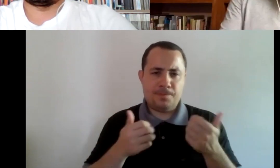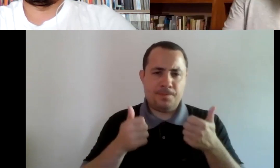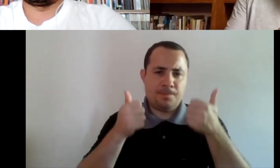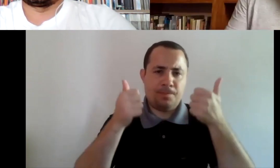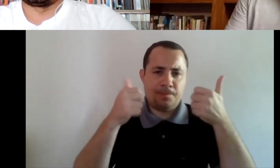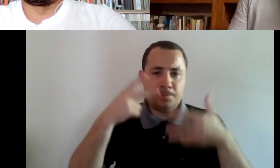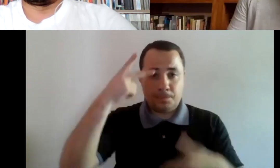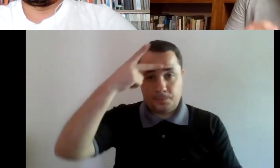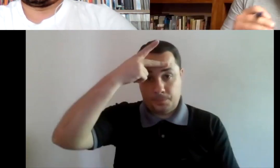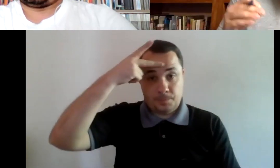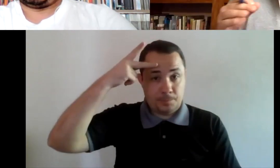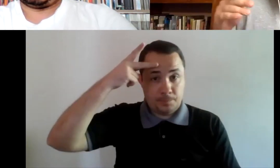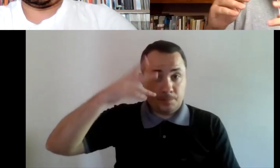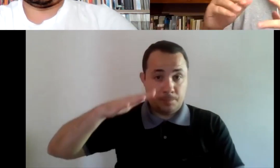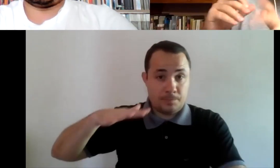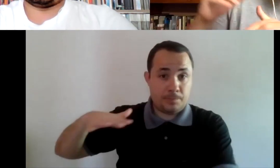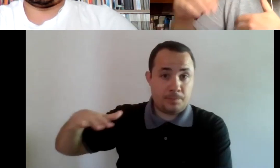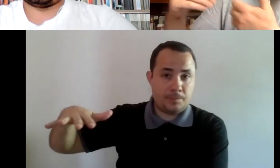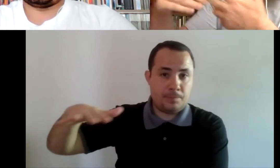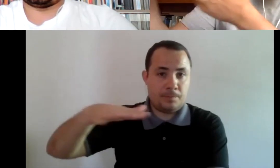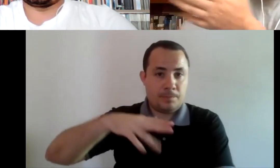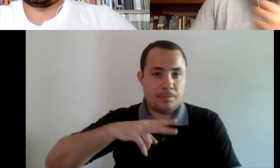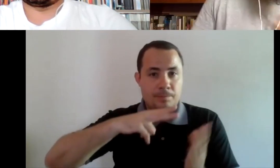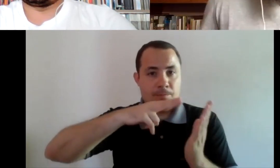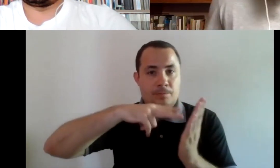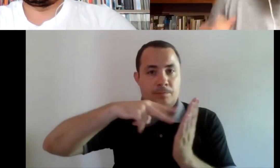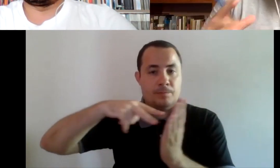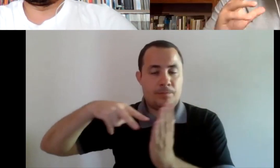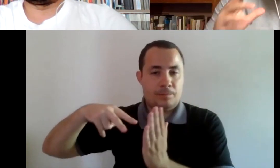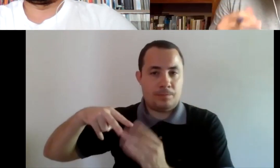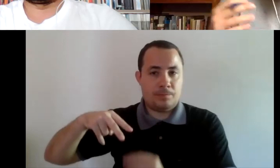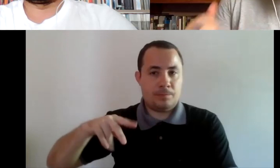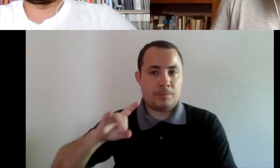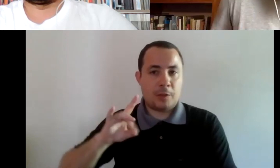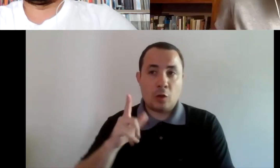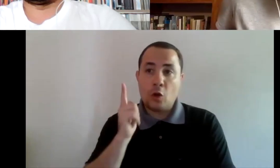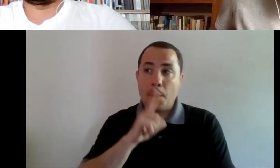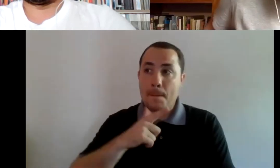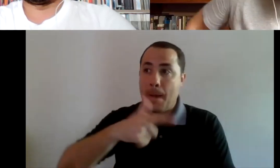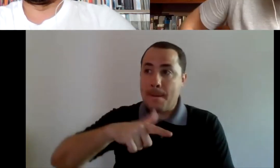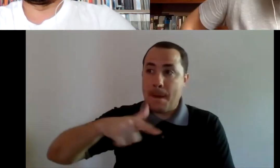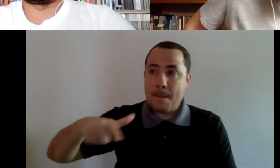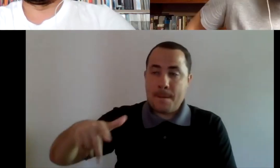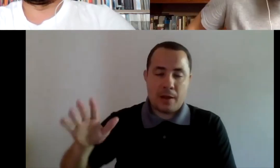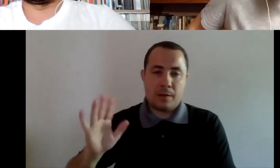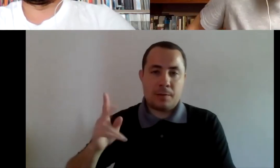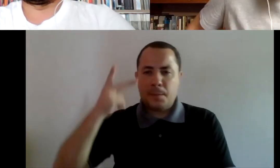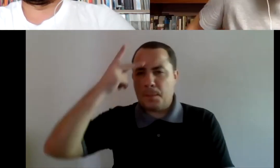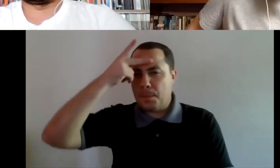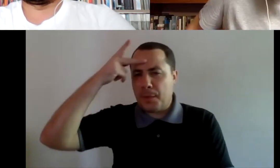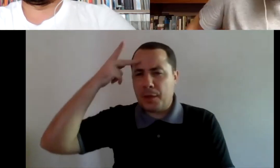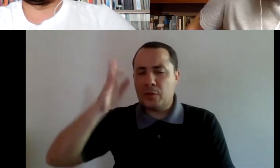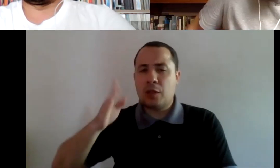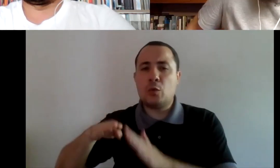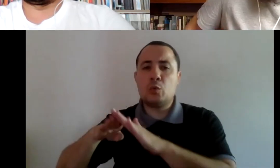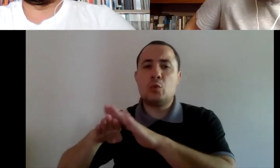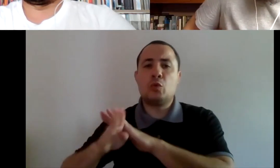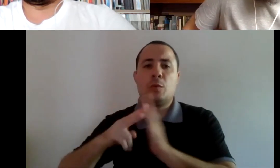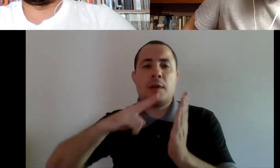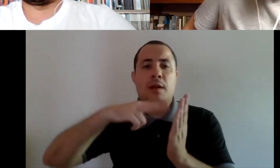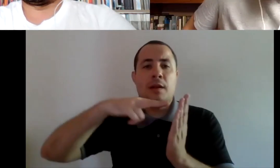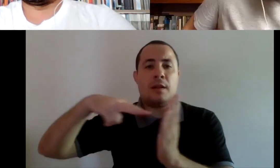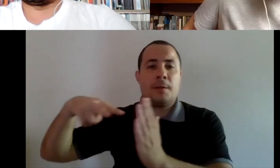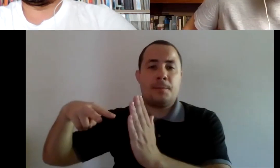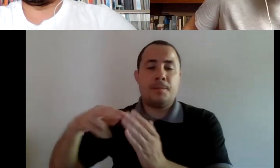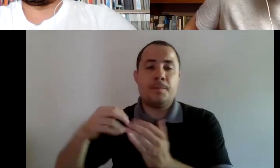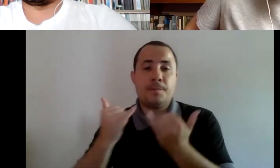leitores já, né? Quer dizer, não é tanto em conquistar novos leitores, mas dessas pessoas que já leem, um dado muito curioso é que,